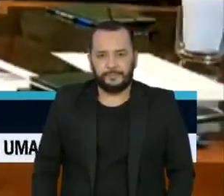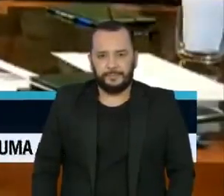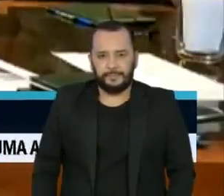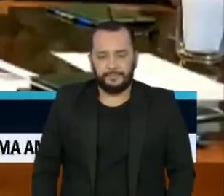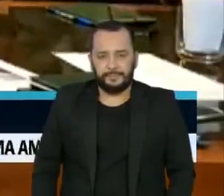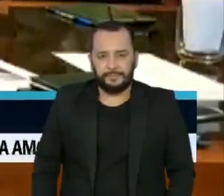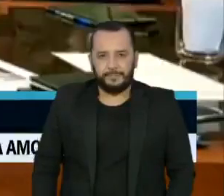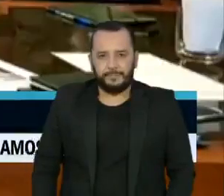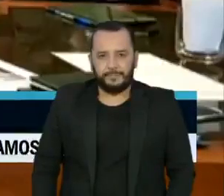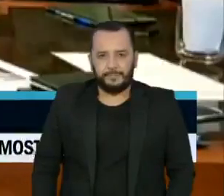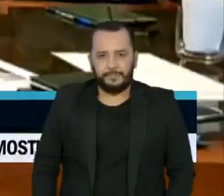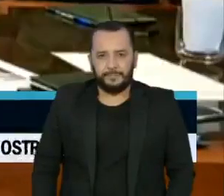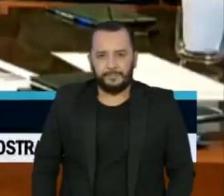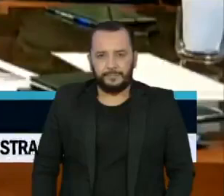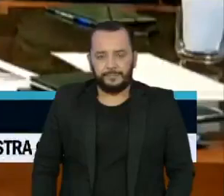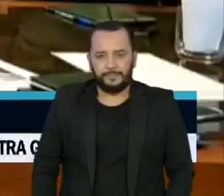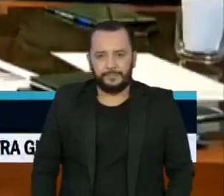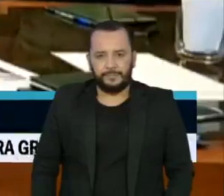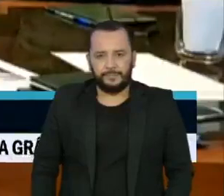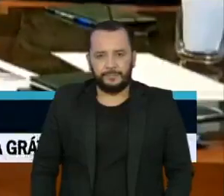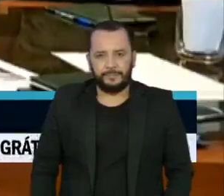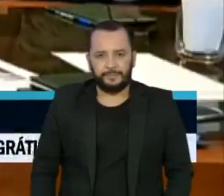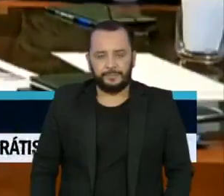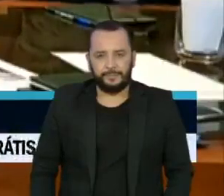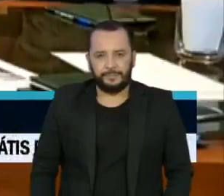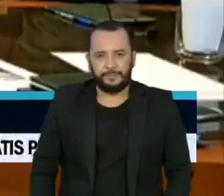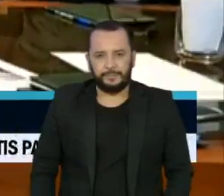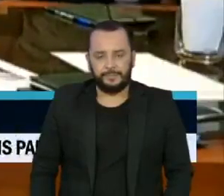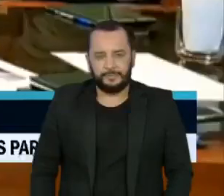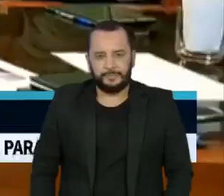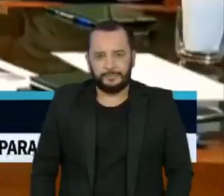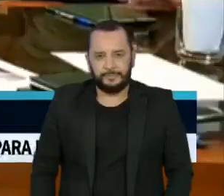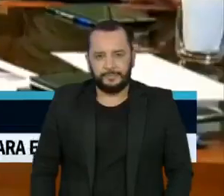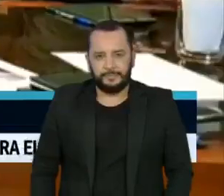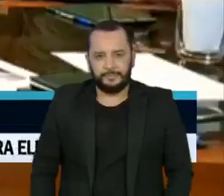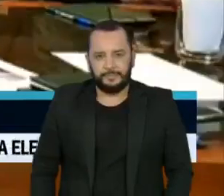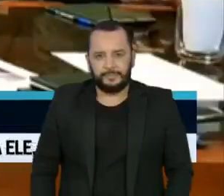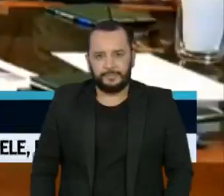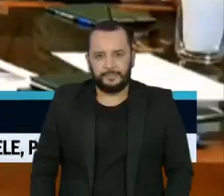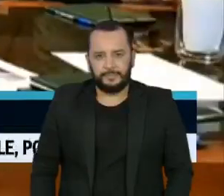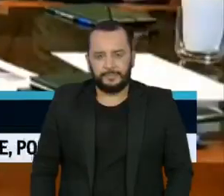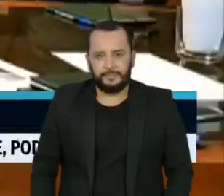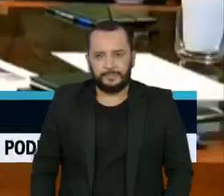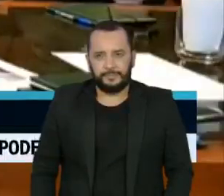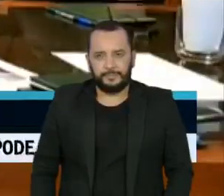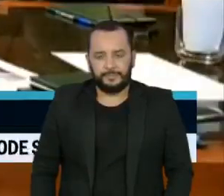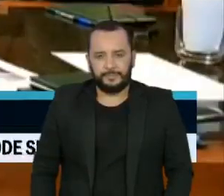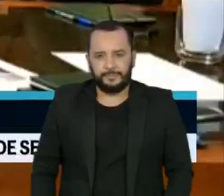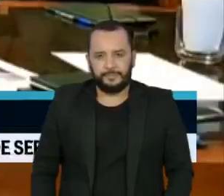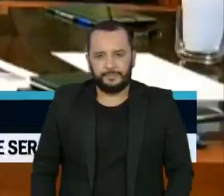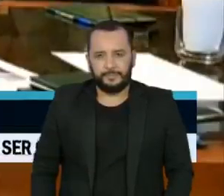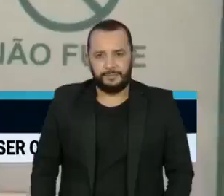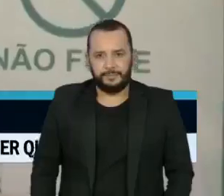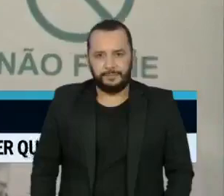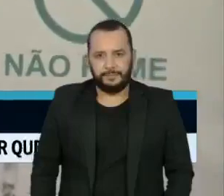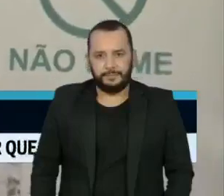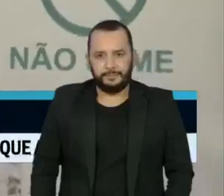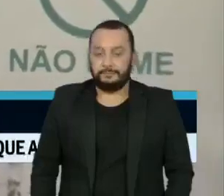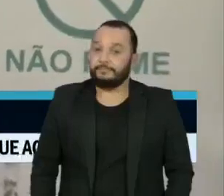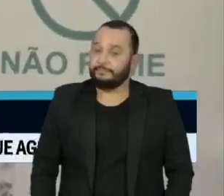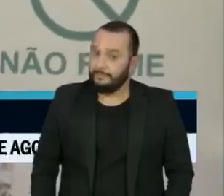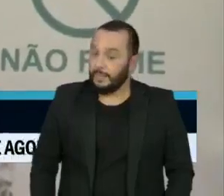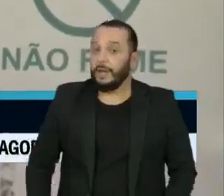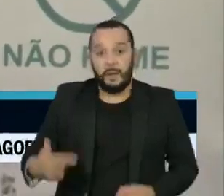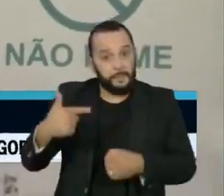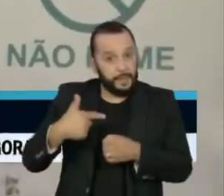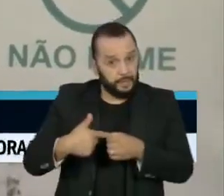uma alternativa. Assim como vamos zerar a partir de março, em definitivo, todos os impostos federais no gás de cozinha. O